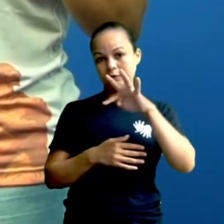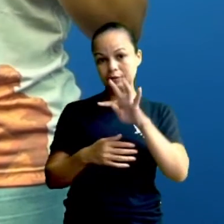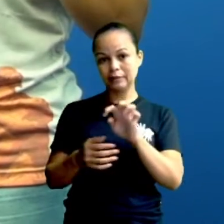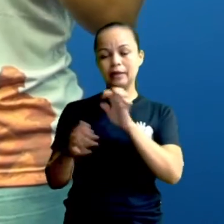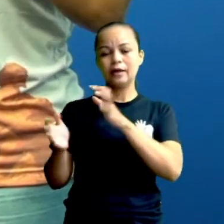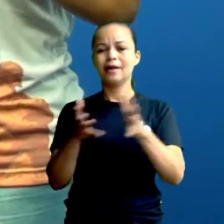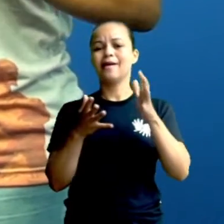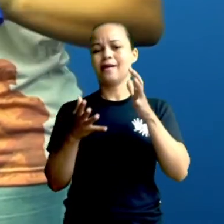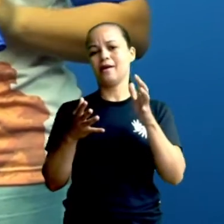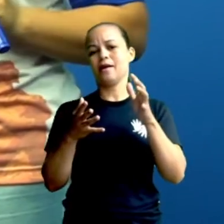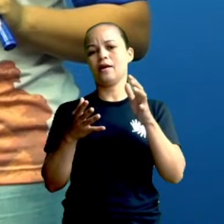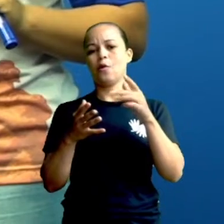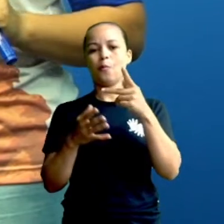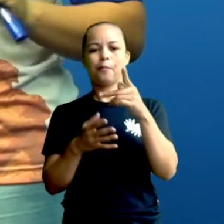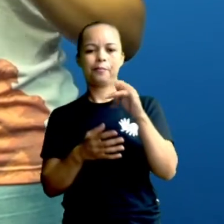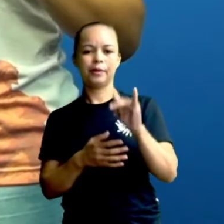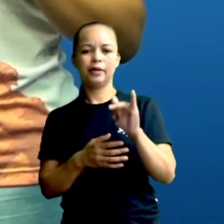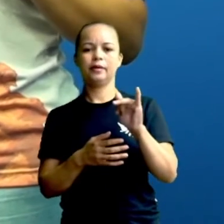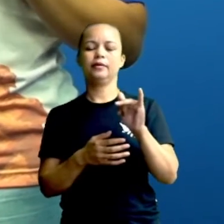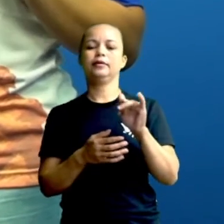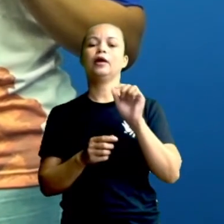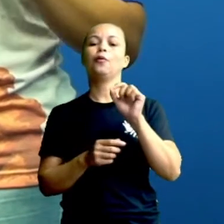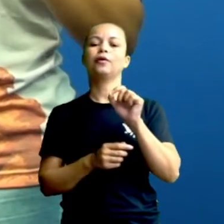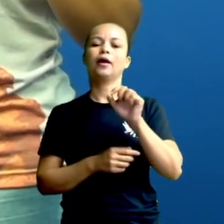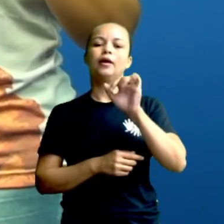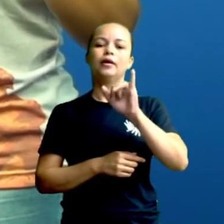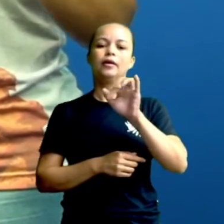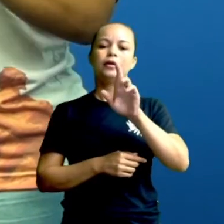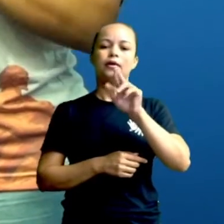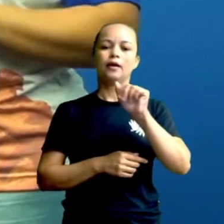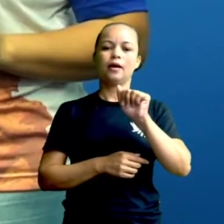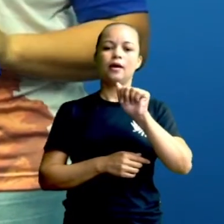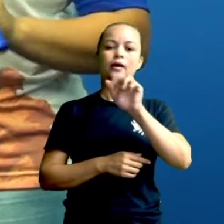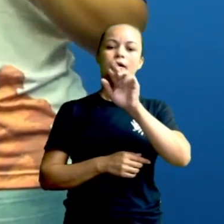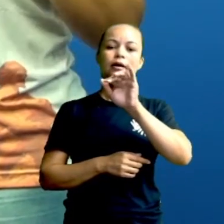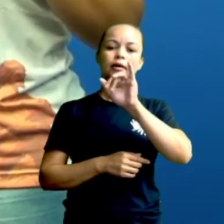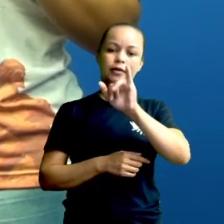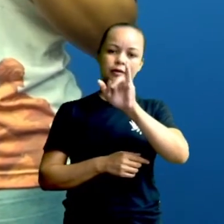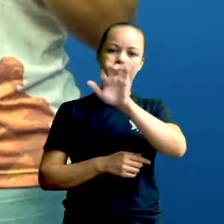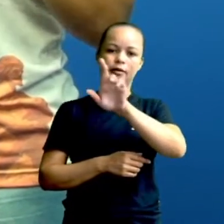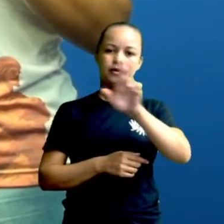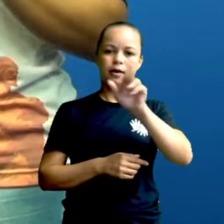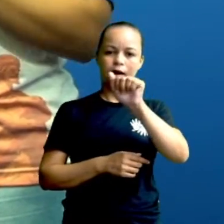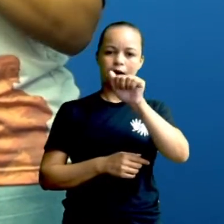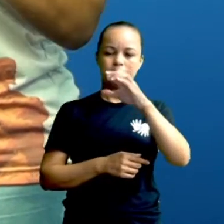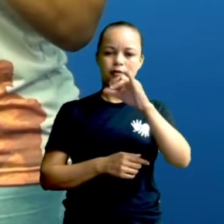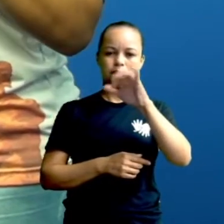número irracional, um valor aproximado de